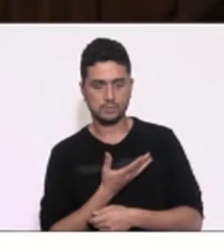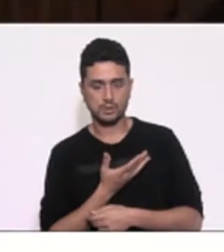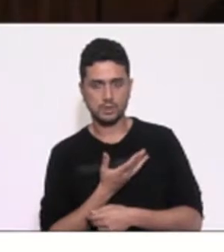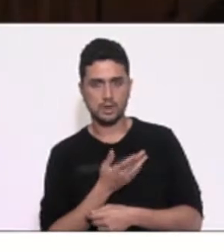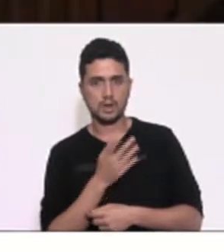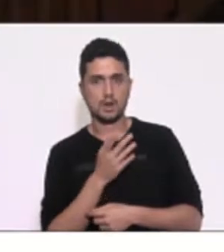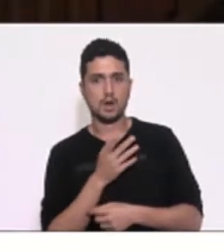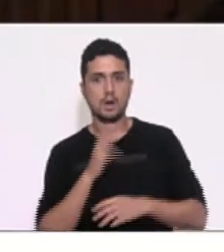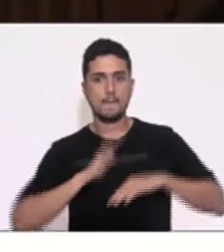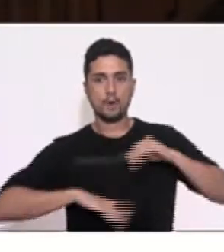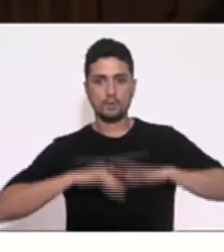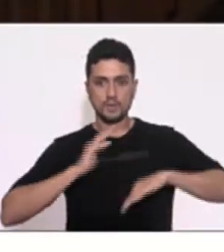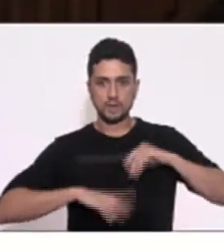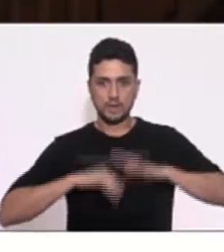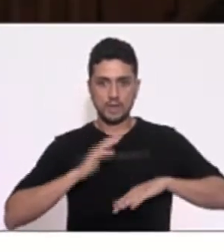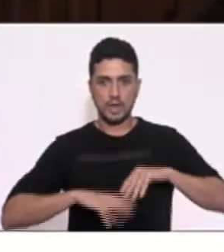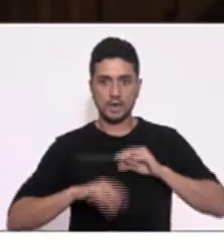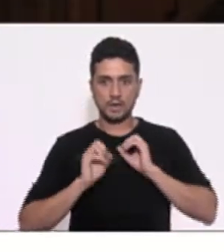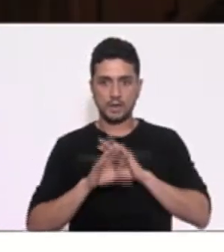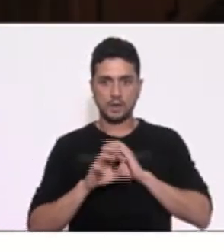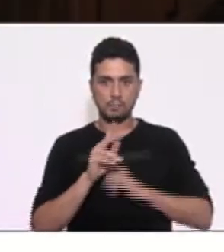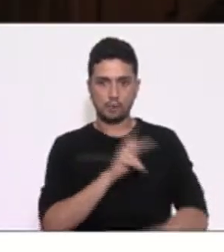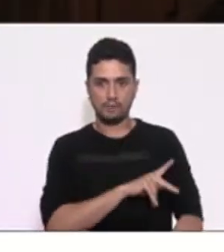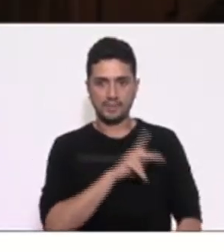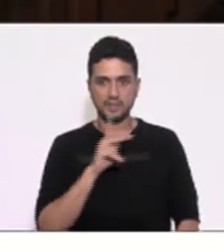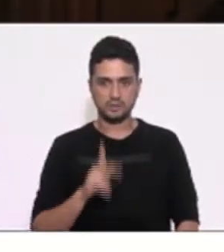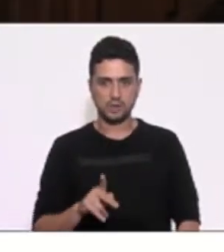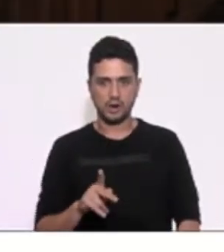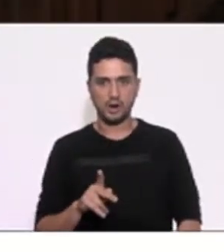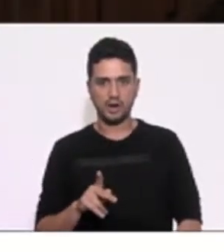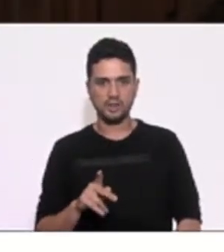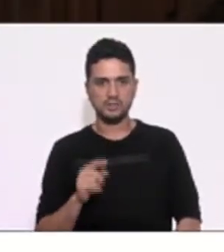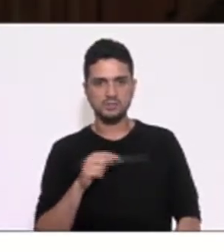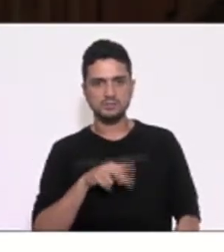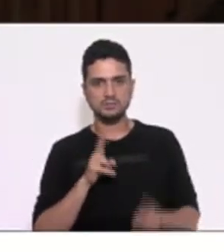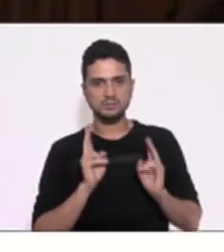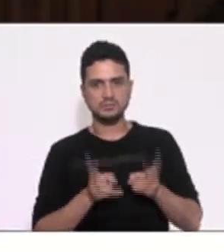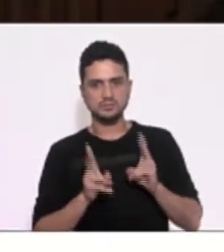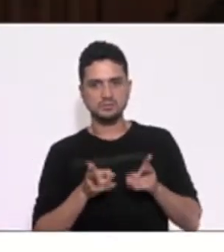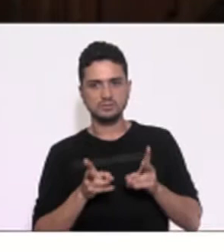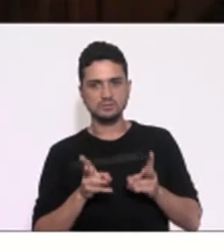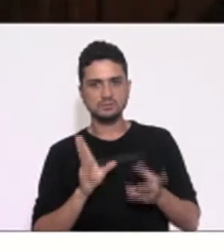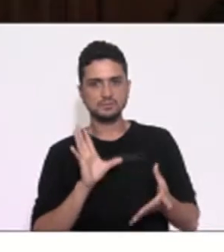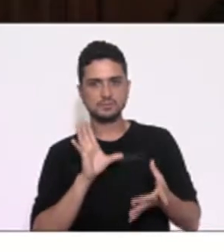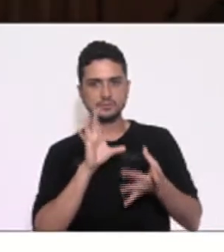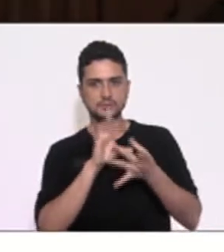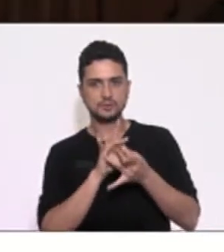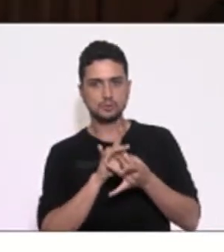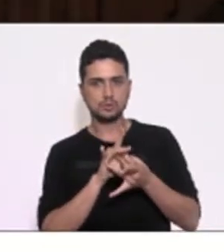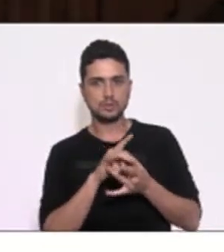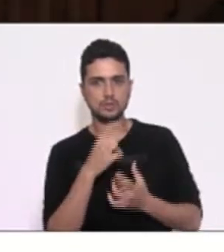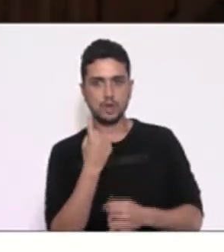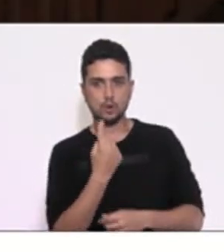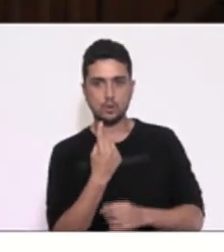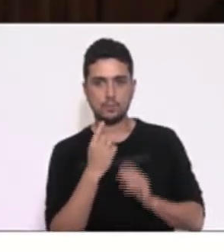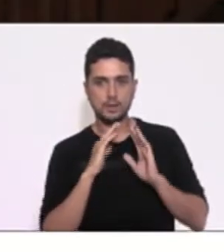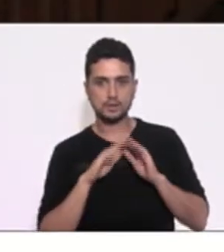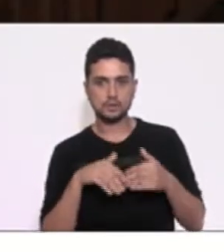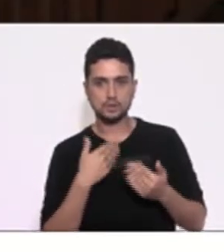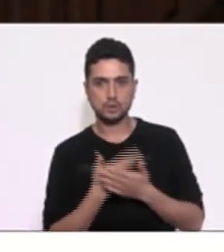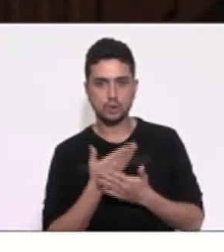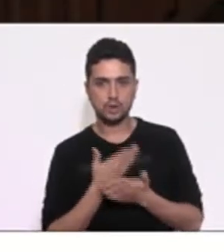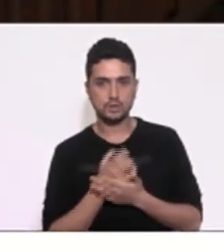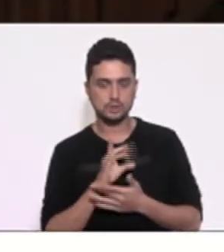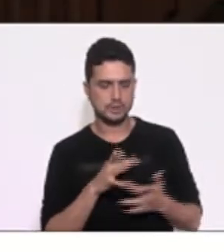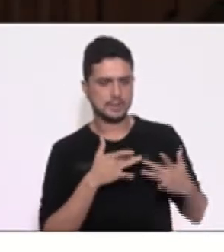educação, para que permaneçam nas escolas, de preferência vinculados a apenas uma escola, a qual possam